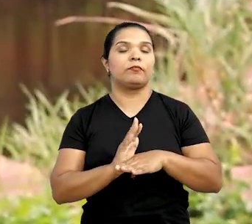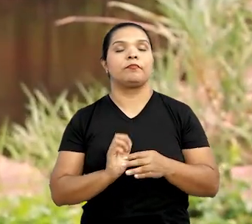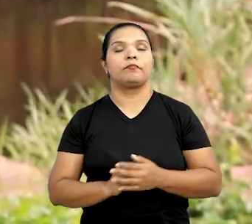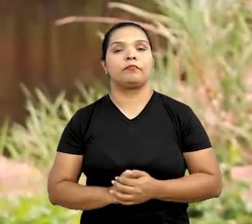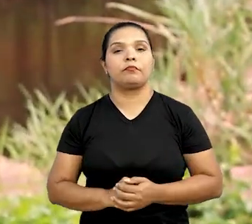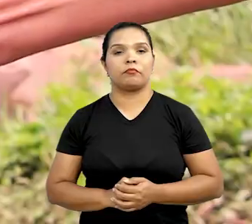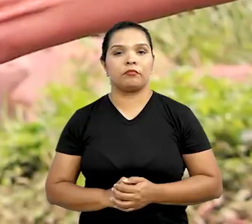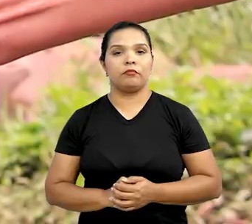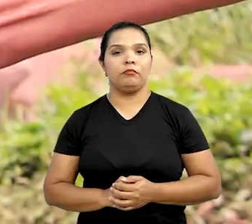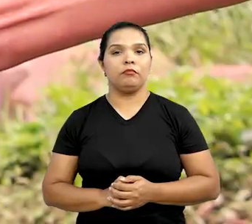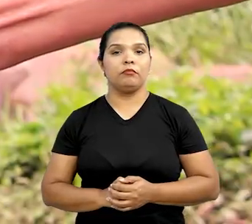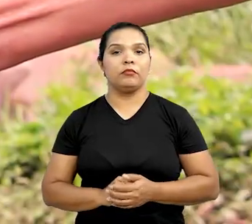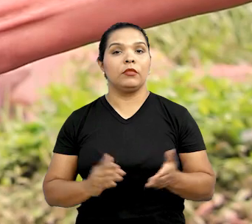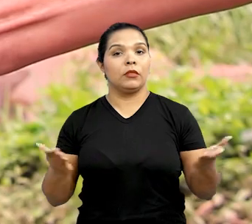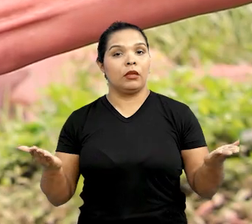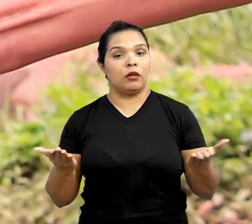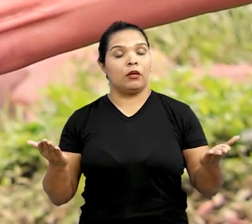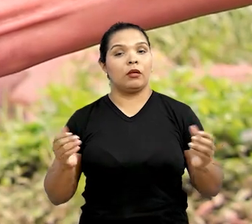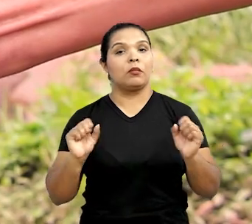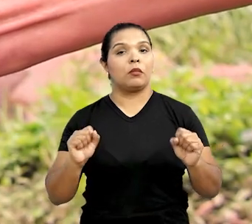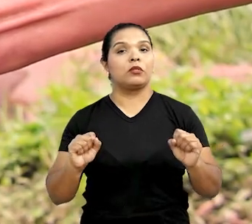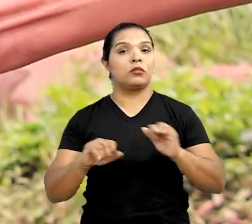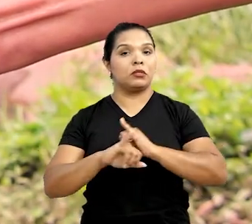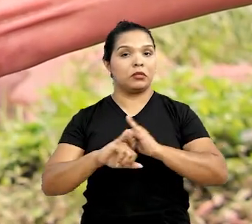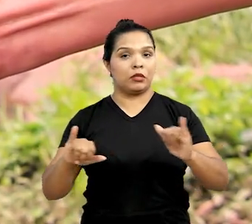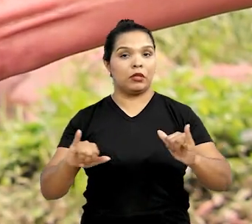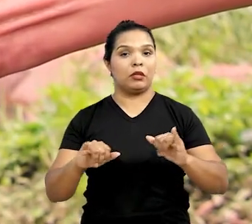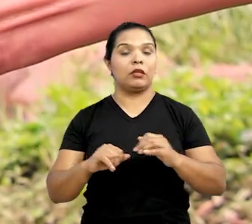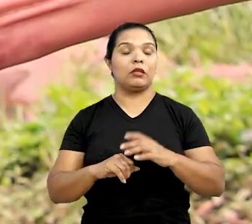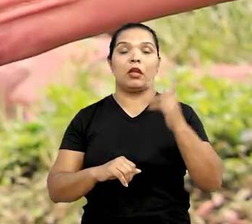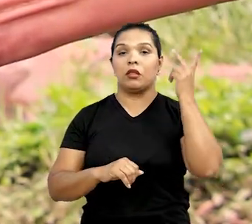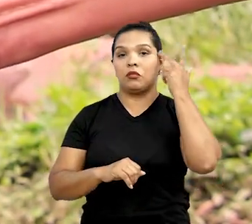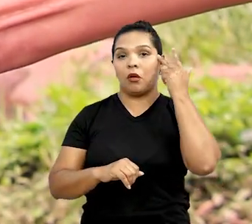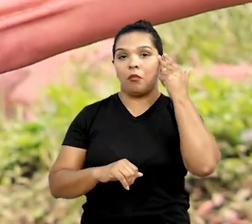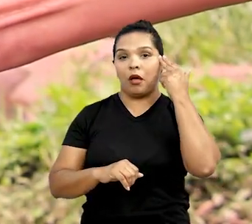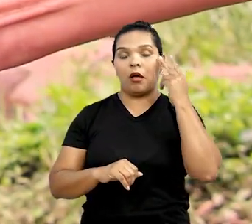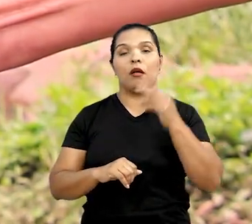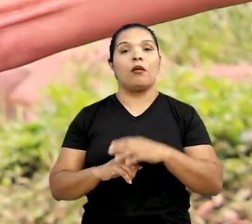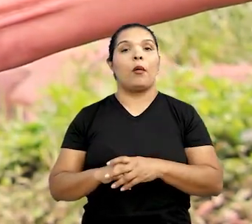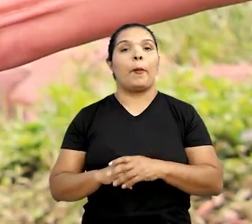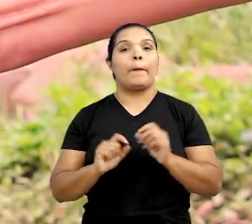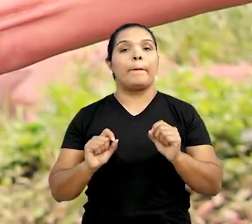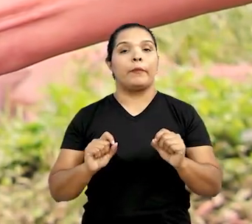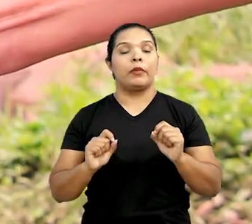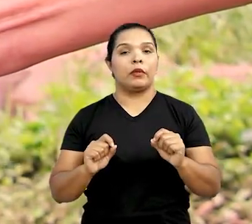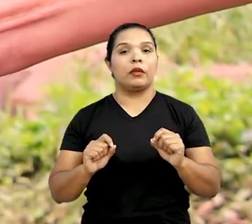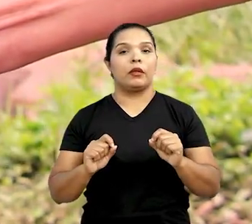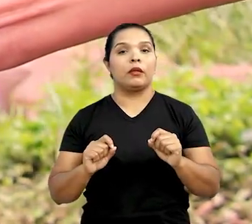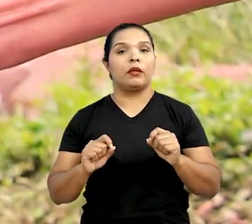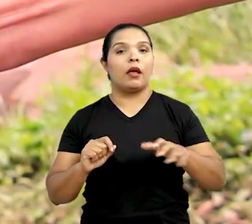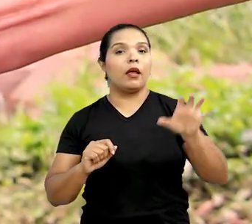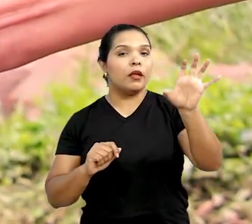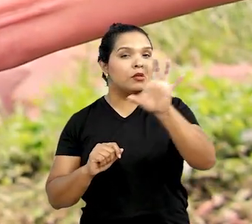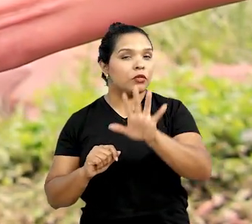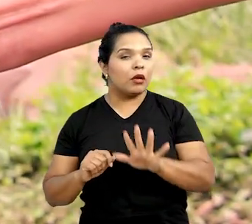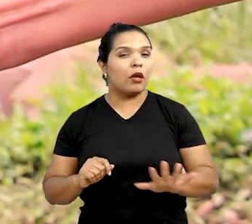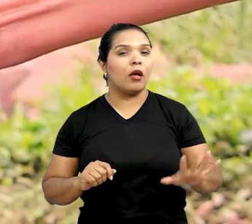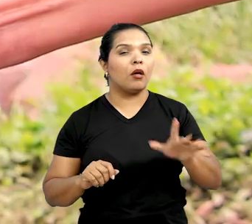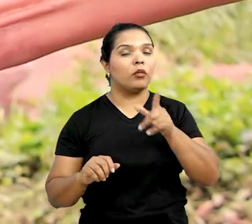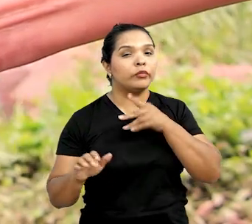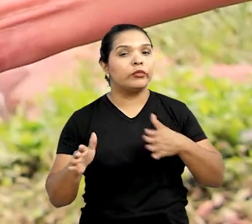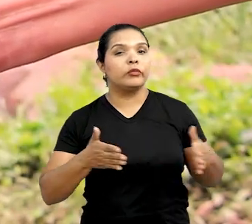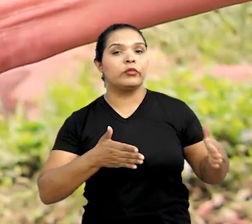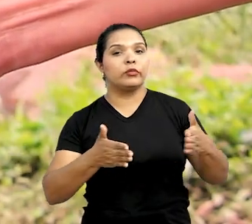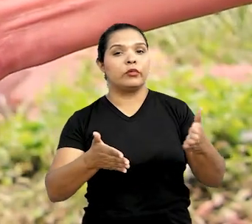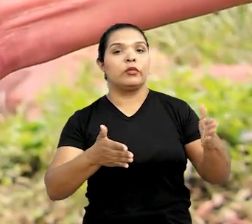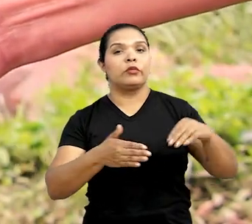mais detalhes. Até o momento que a gente pode dizer, e que é uma coisa relativamente normal, que a região das nascentes ou do alto